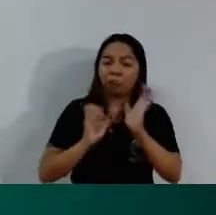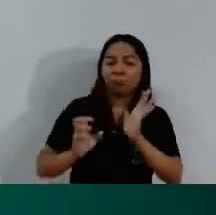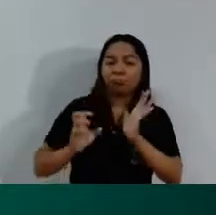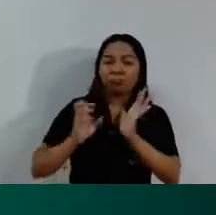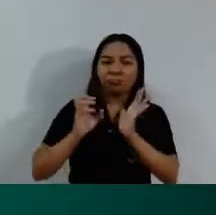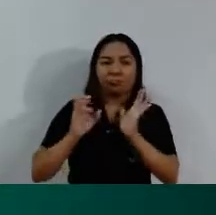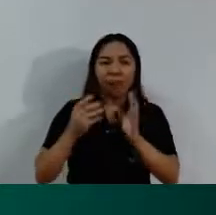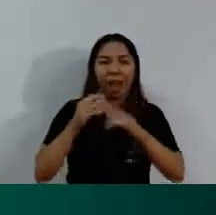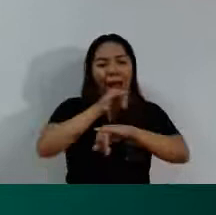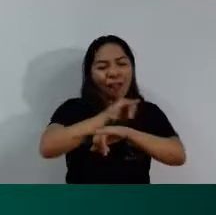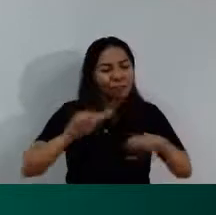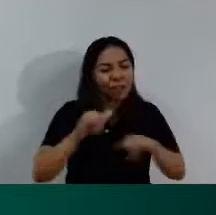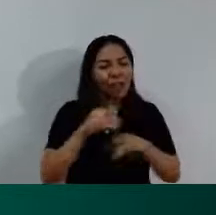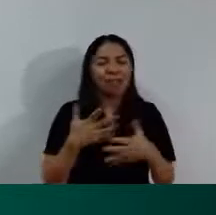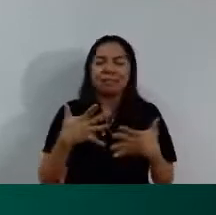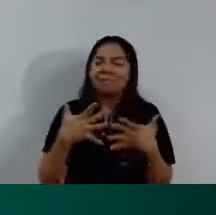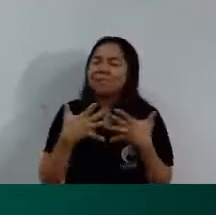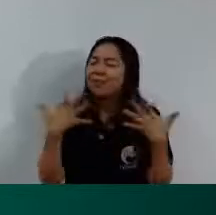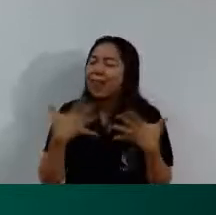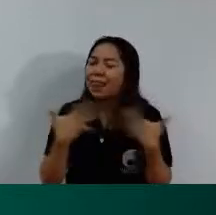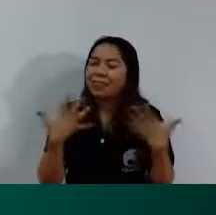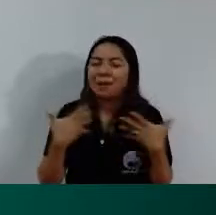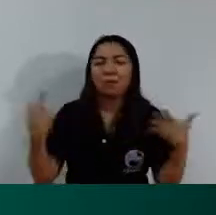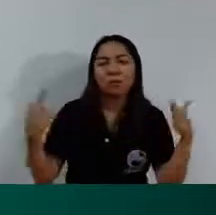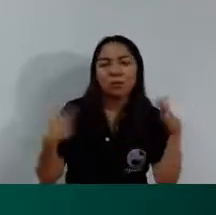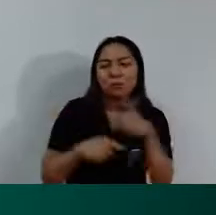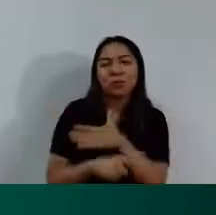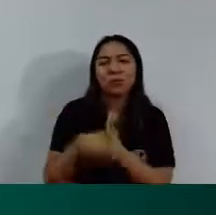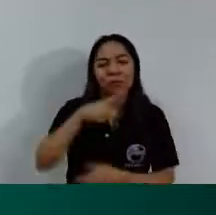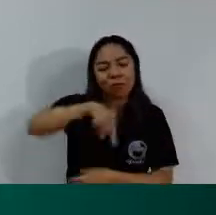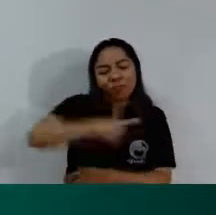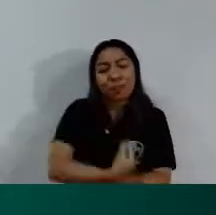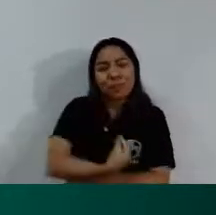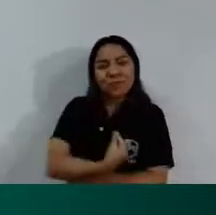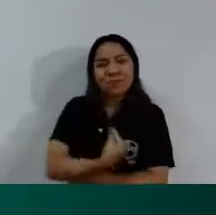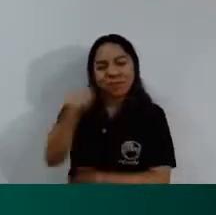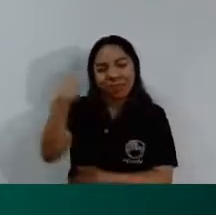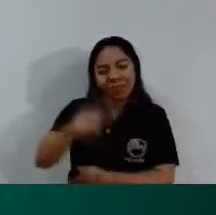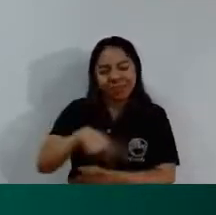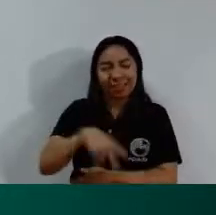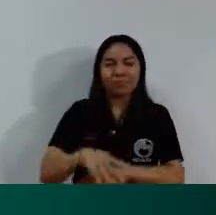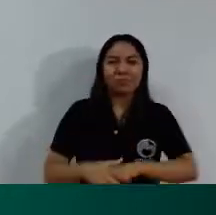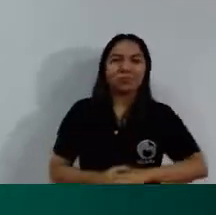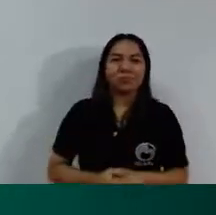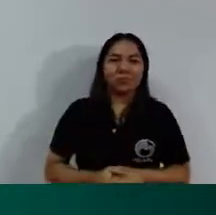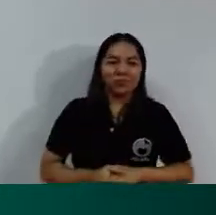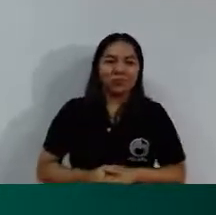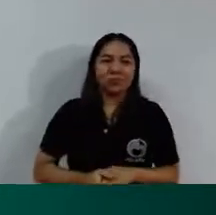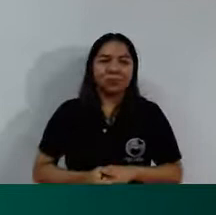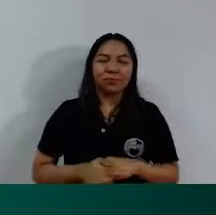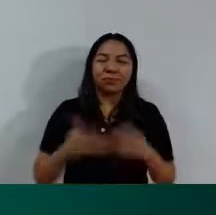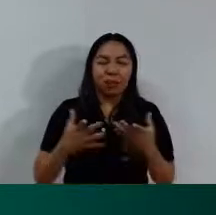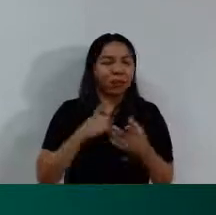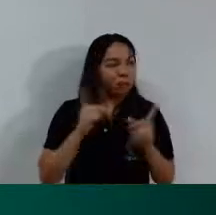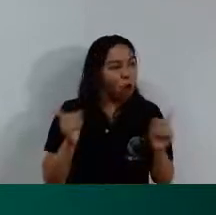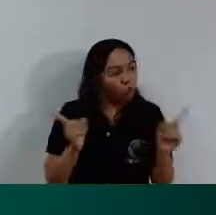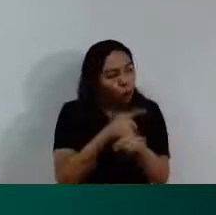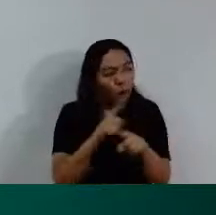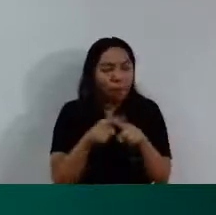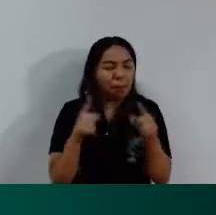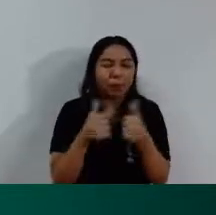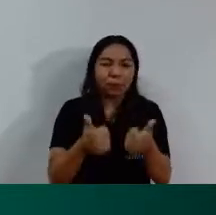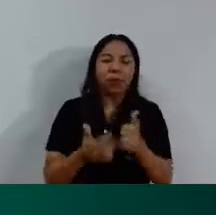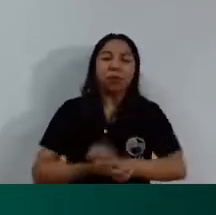alegria imensa mesmo ter vocês aqui é pois é no caso de ouvir uma uma troca mas então